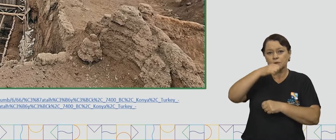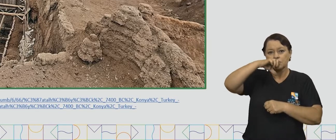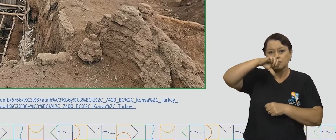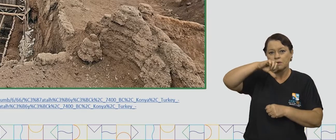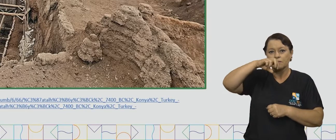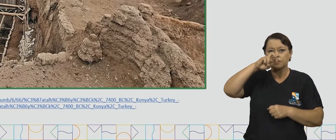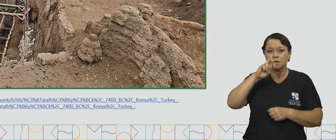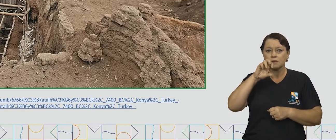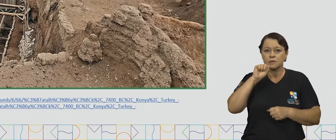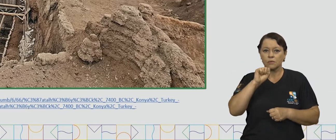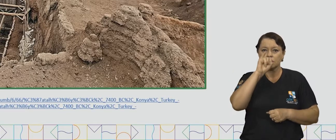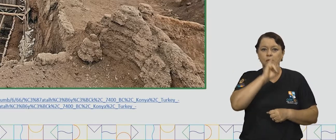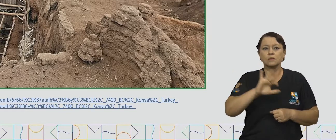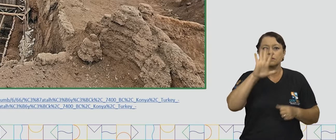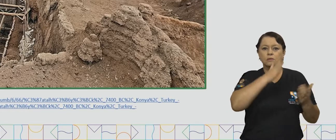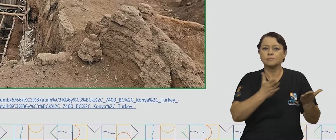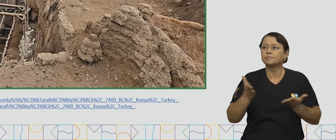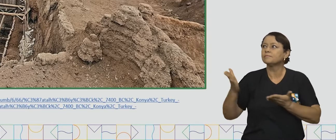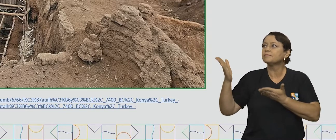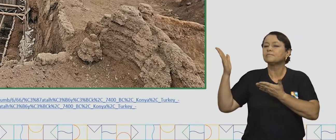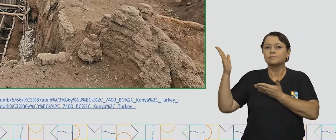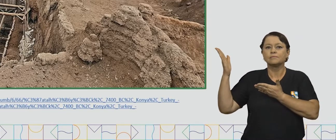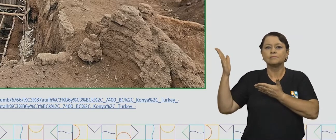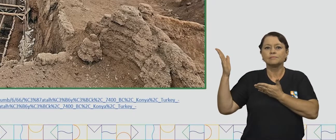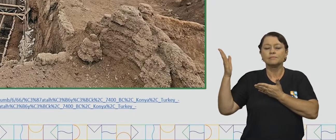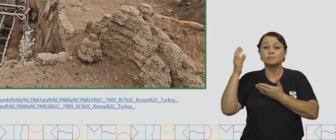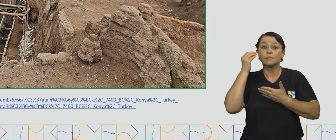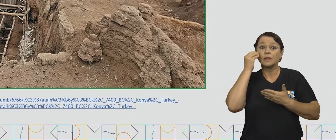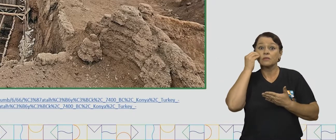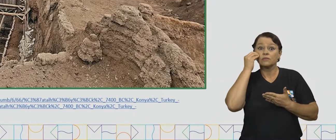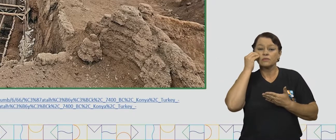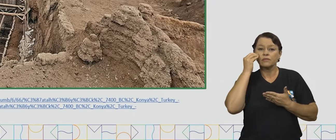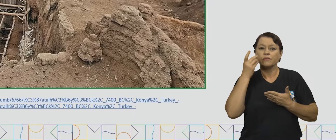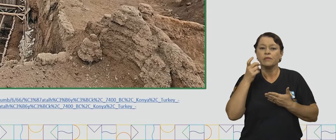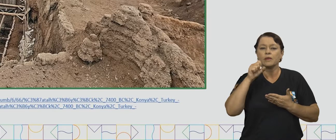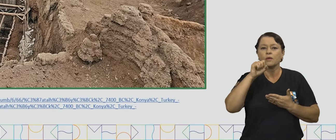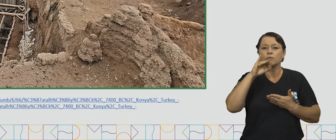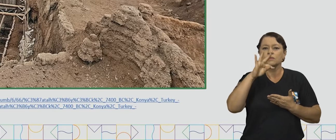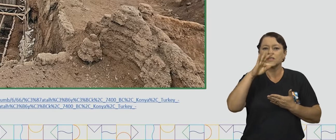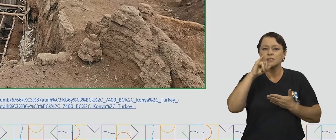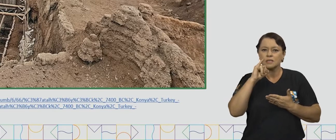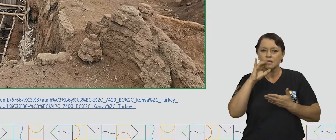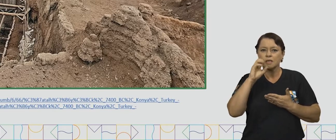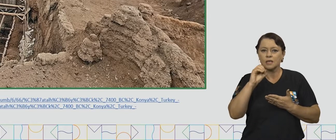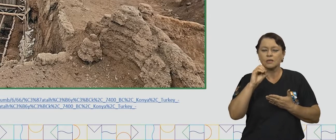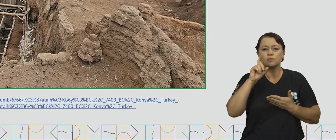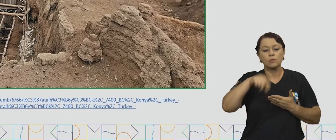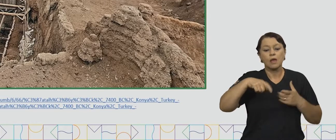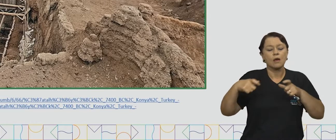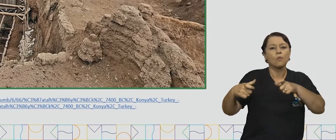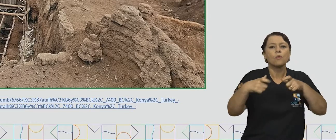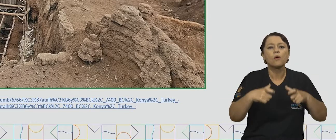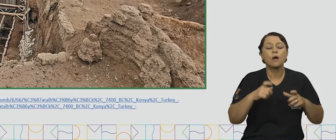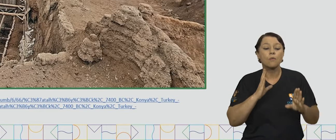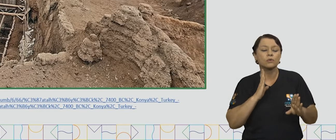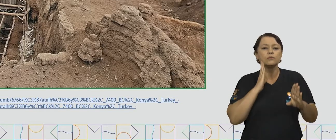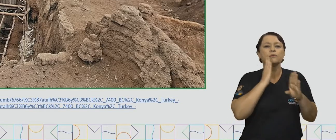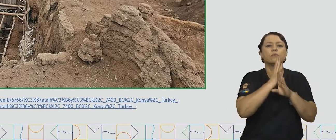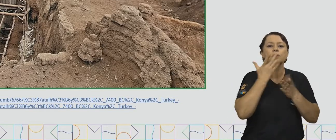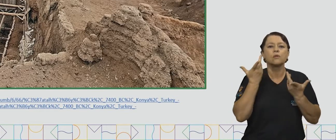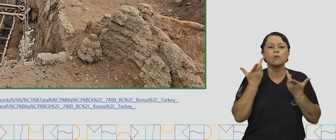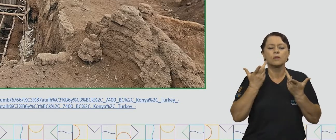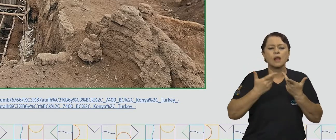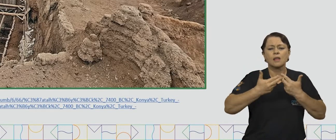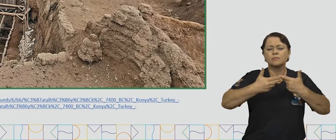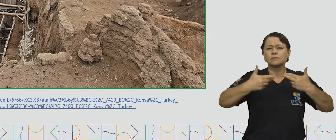imagem, nós podemos ver um sítio arqueológico. É interessante a gente lembrar que sítio arqueológico é um local onde foram encontrados vestígios